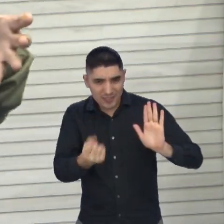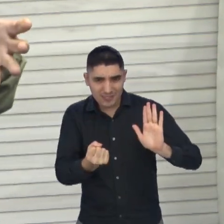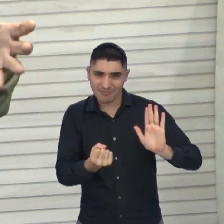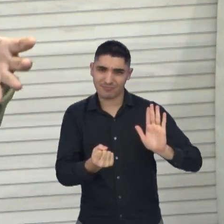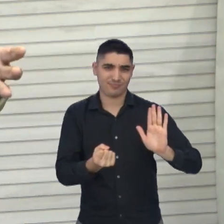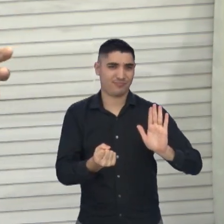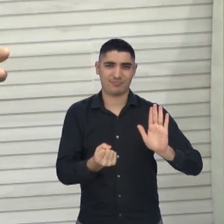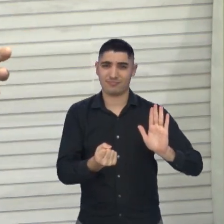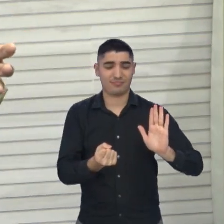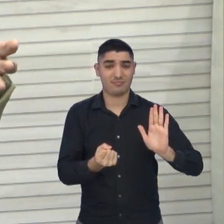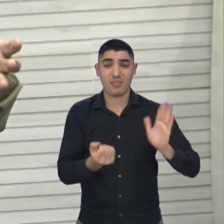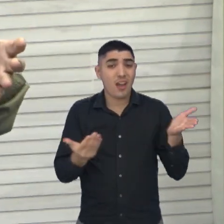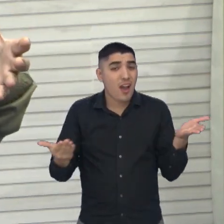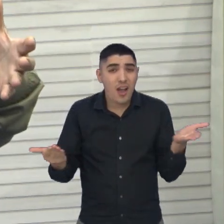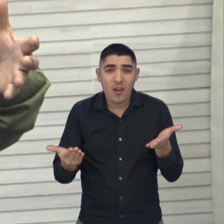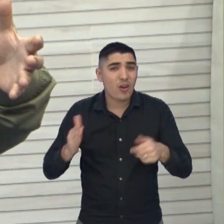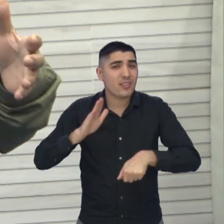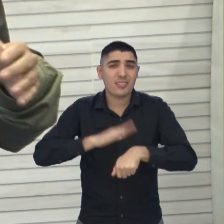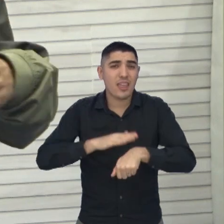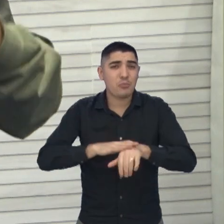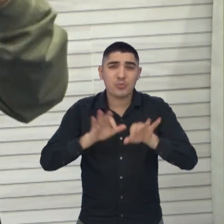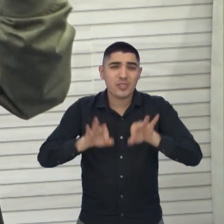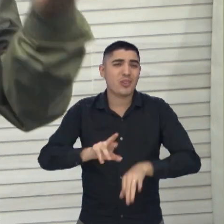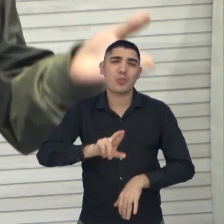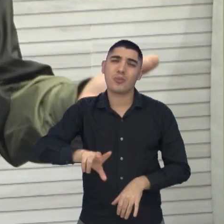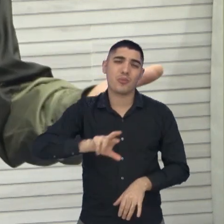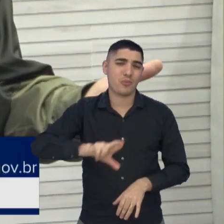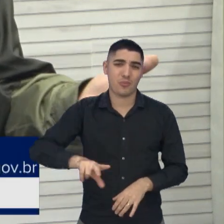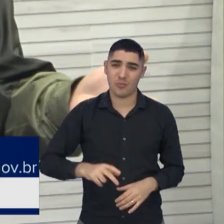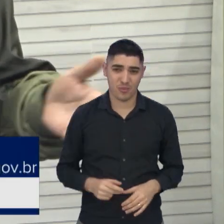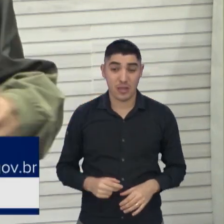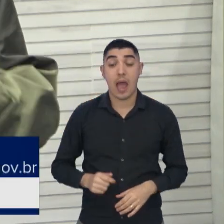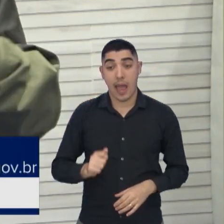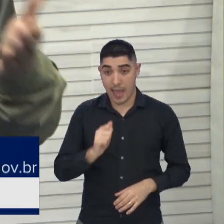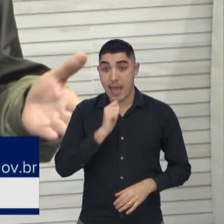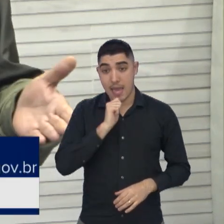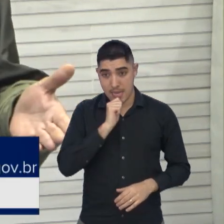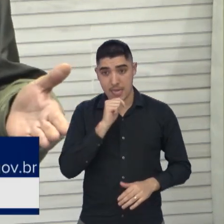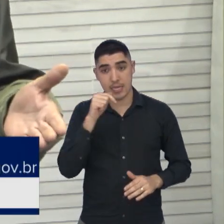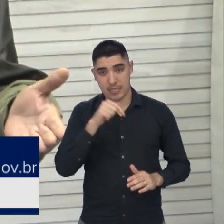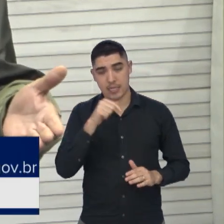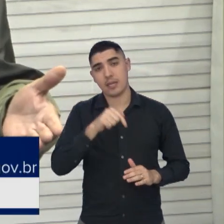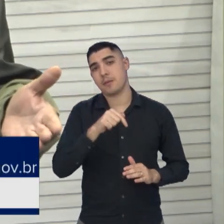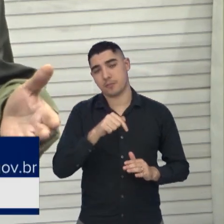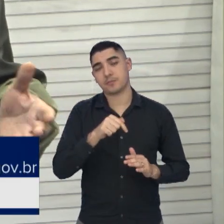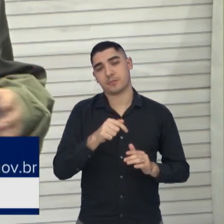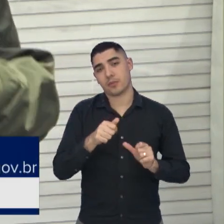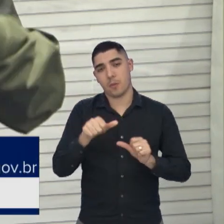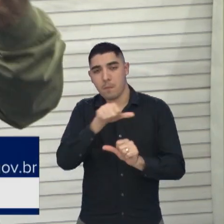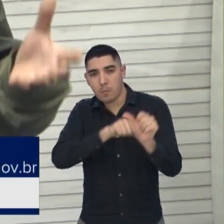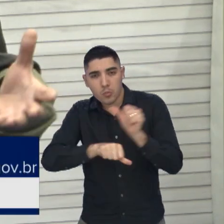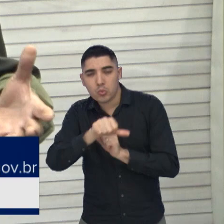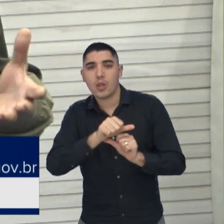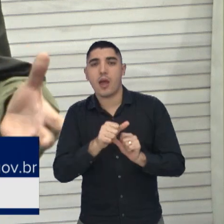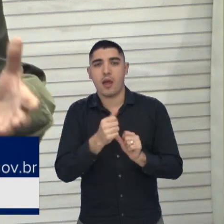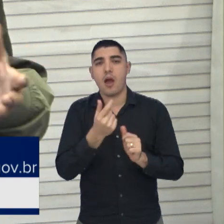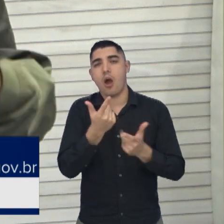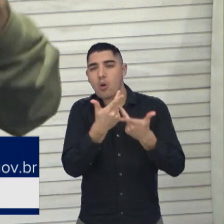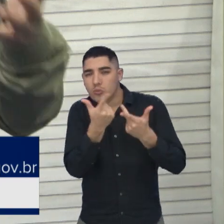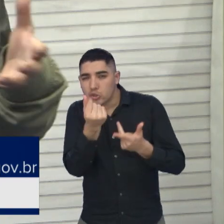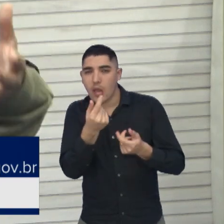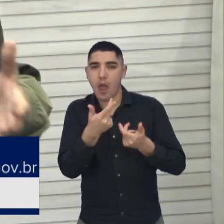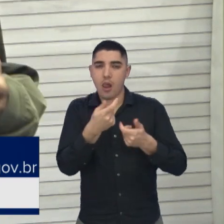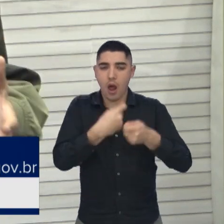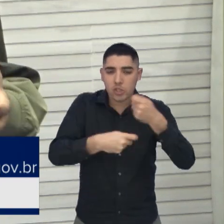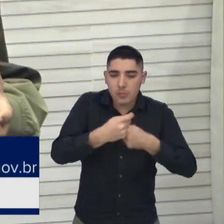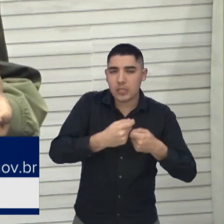não é o momento, né? Está em transição ainda a reforma tributária, não se sabe ainda direito o que